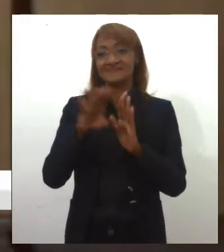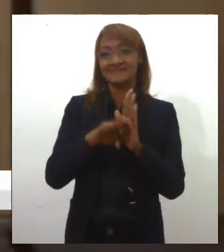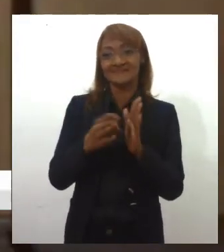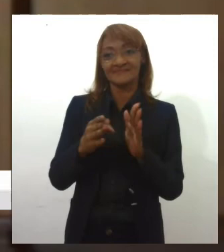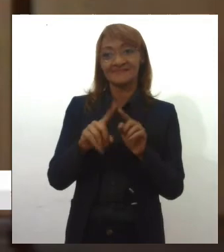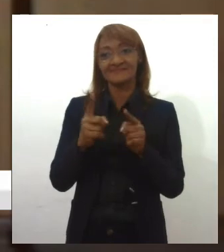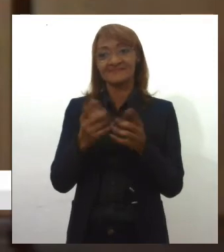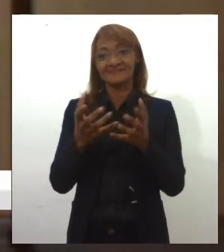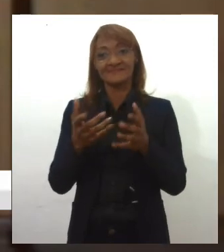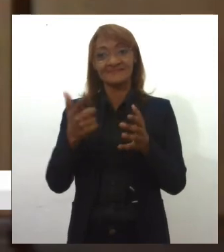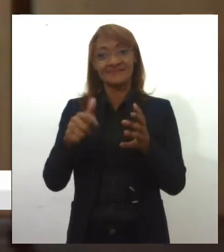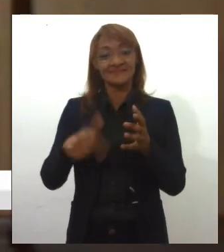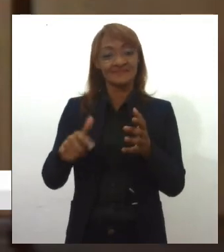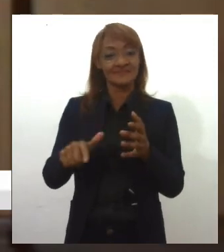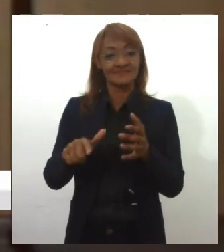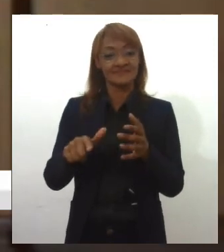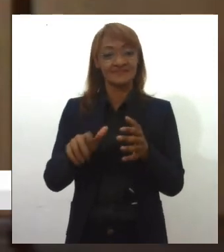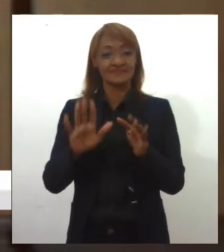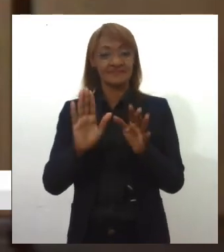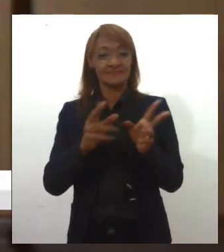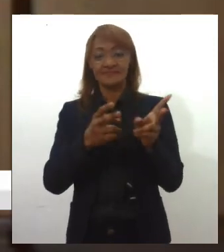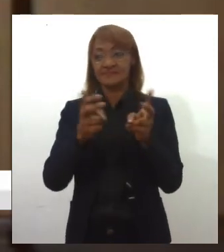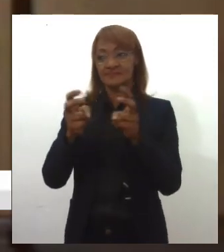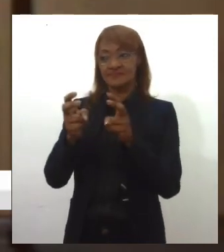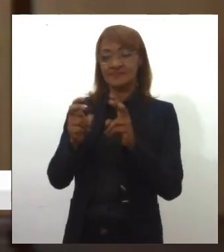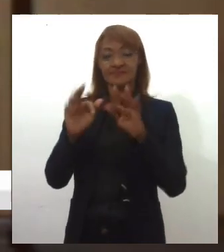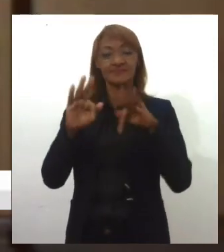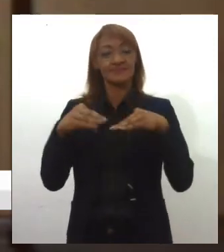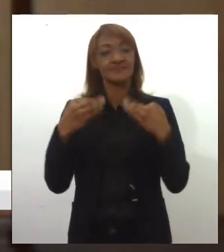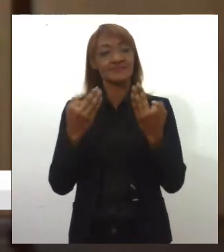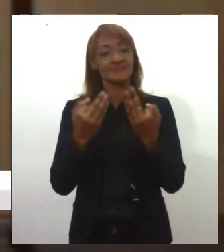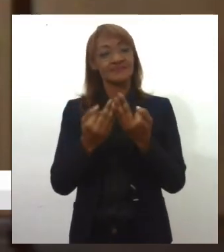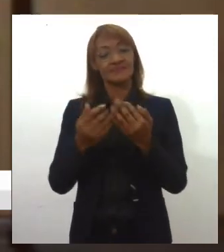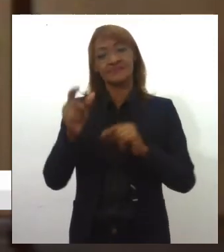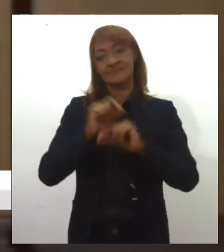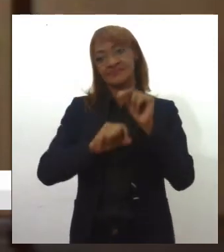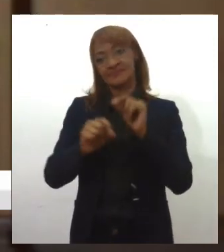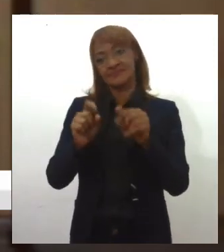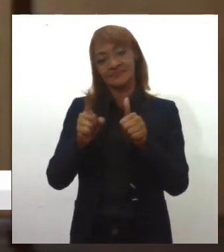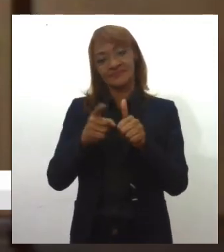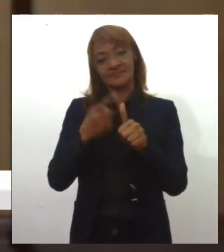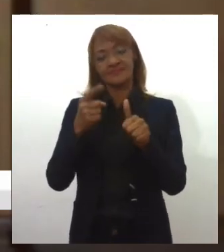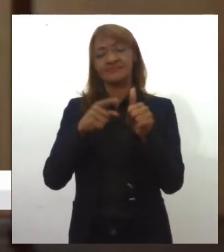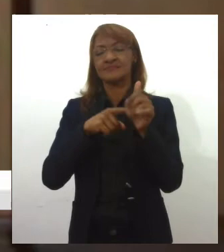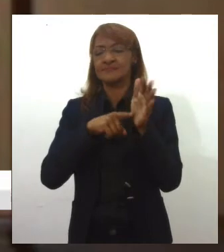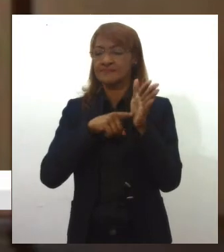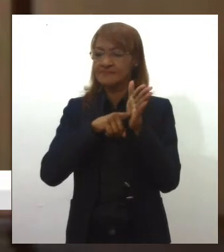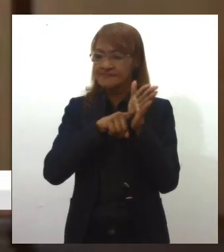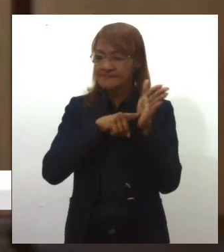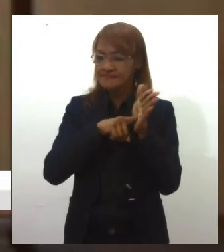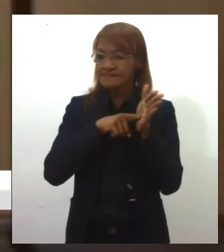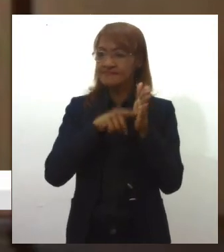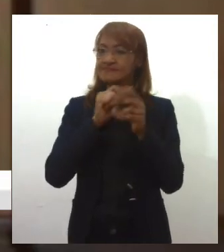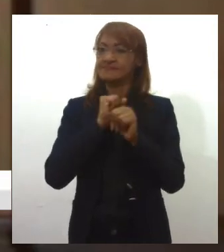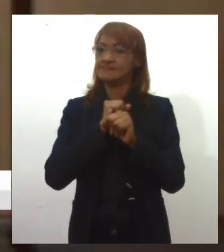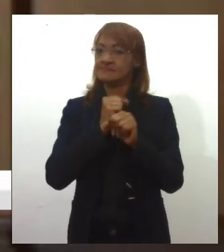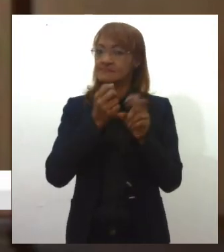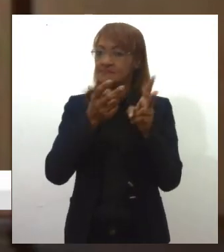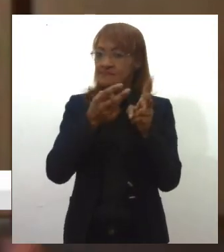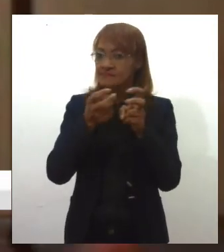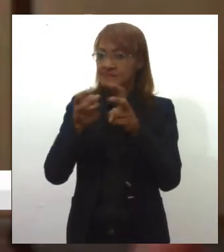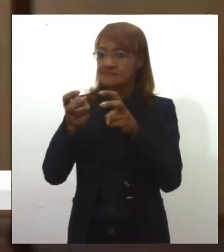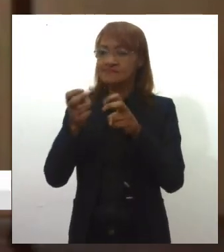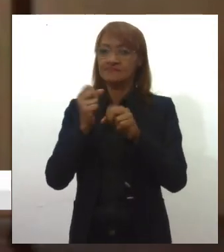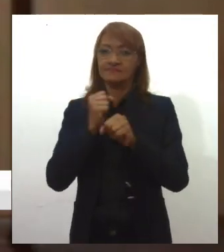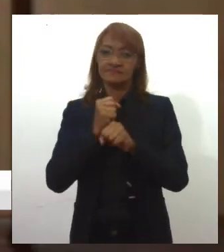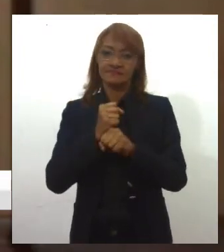Mas eu acho que a primeira coisa que eu diria às famílias é, primeiro, pesquisem, observem,